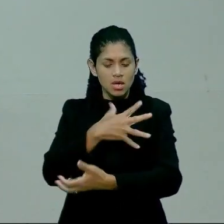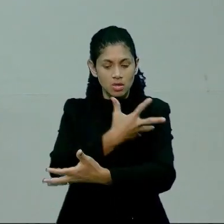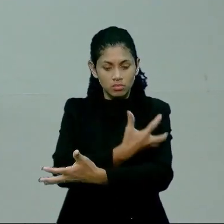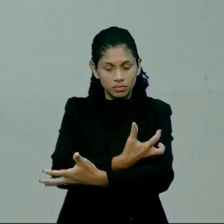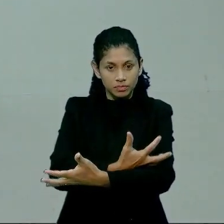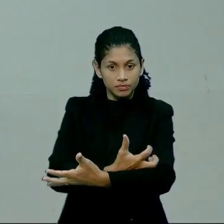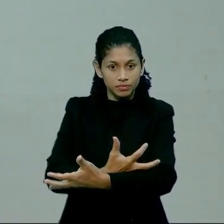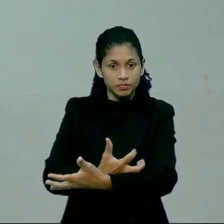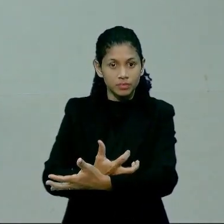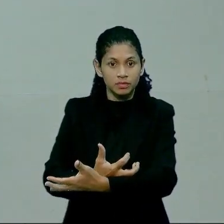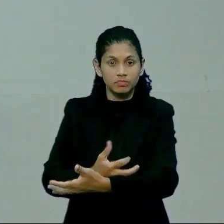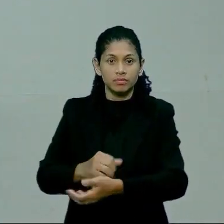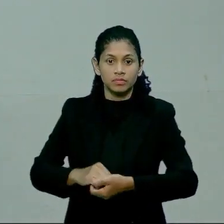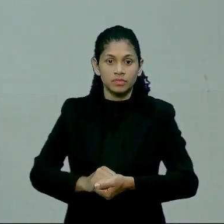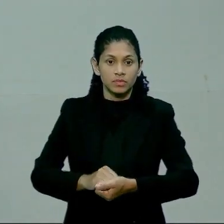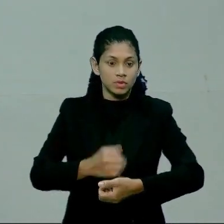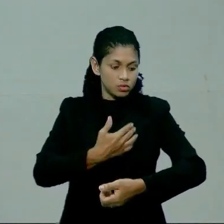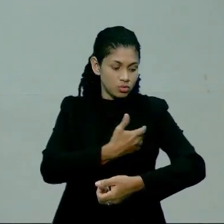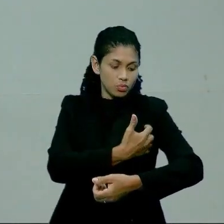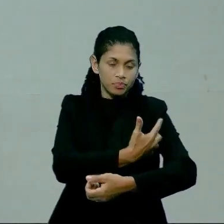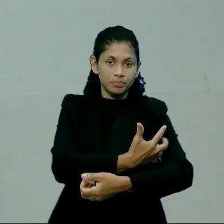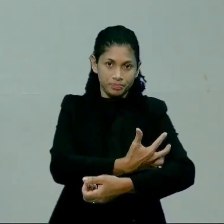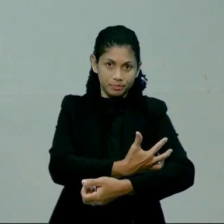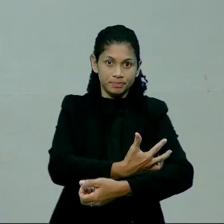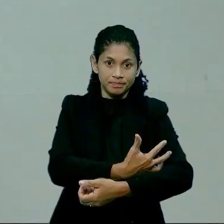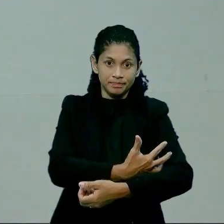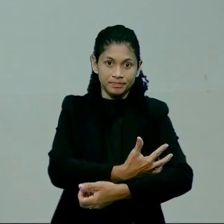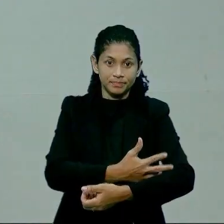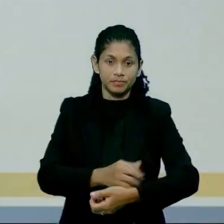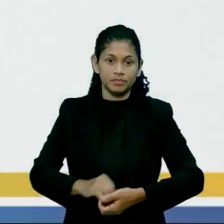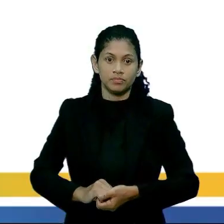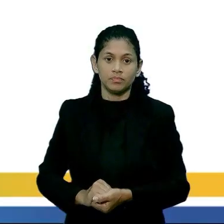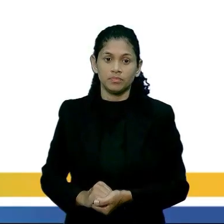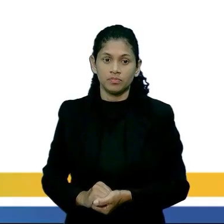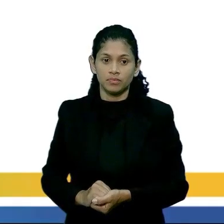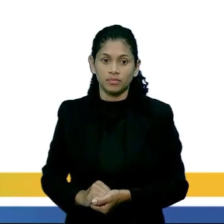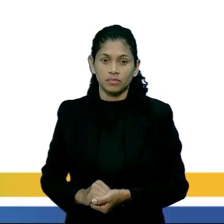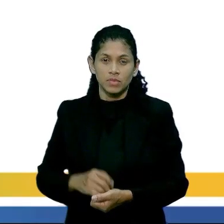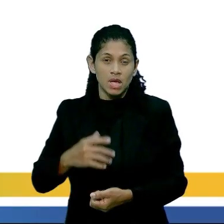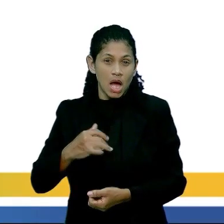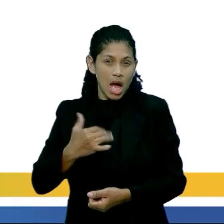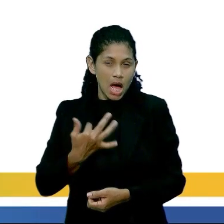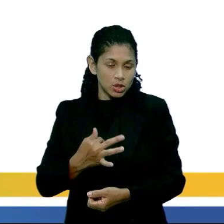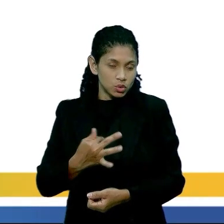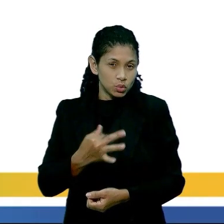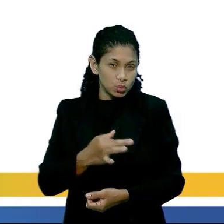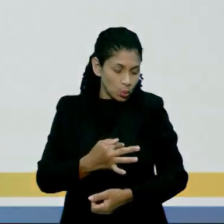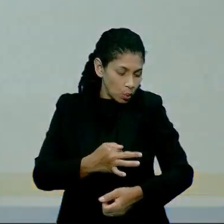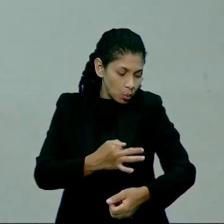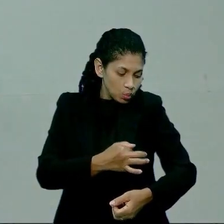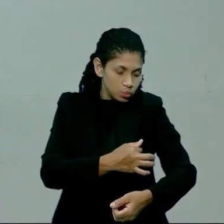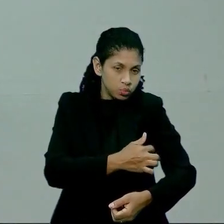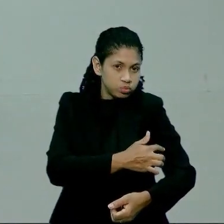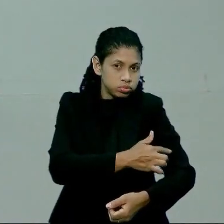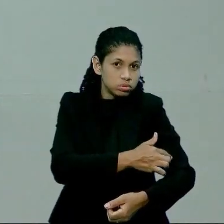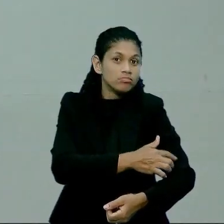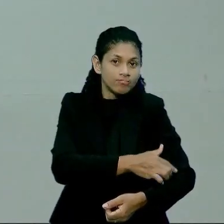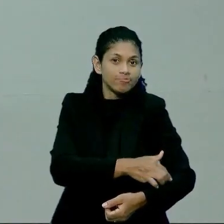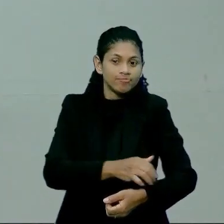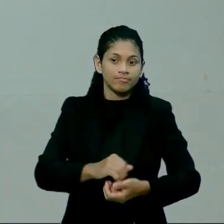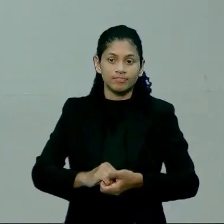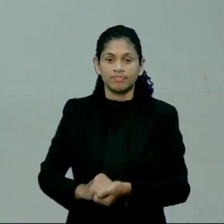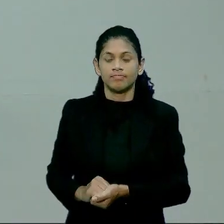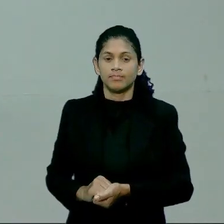o fundo do coração é para o lado esquerdo, então vai irradiar para o lado esquerdo. E mais o que é que tem aqui? Vasodilatadores, porque está tendo